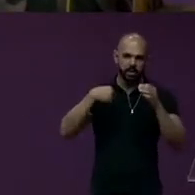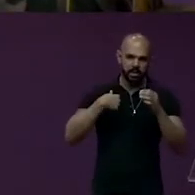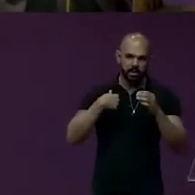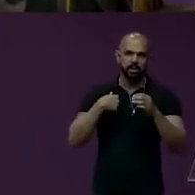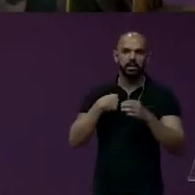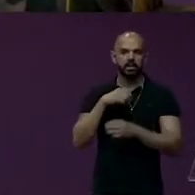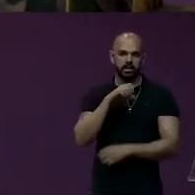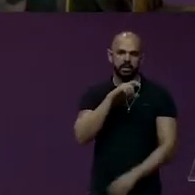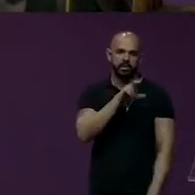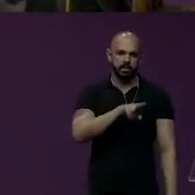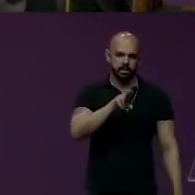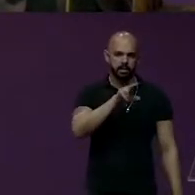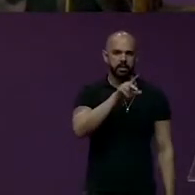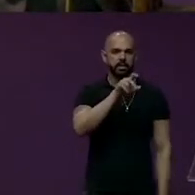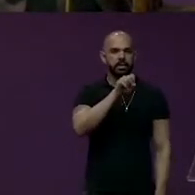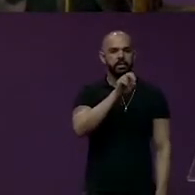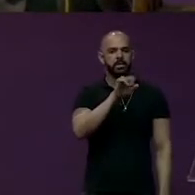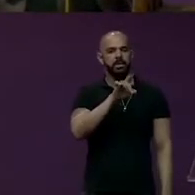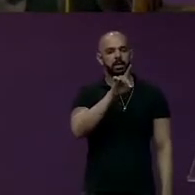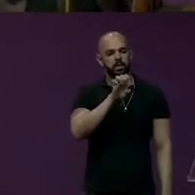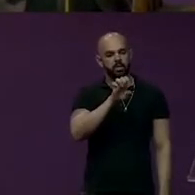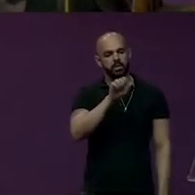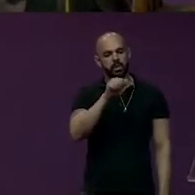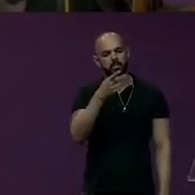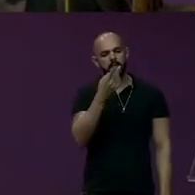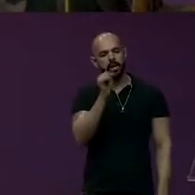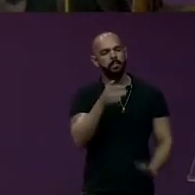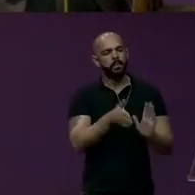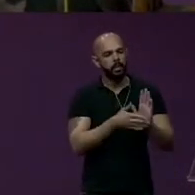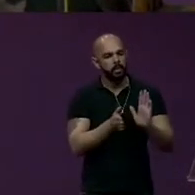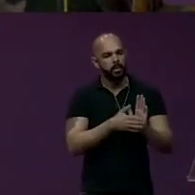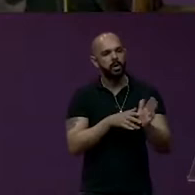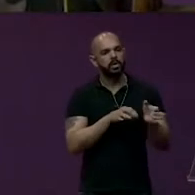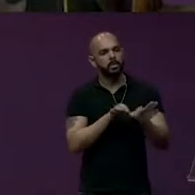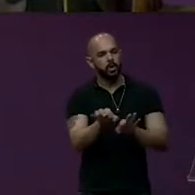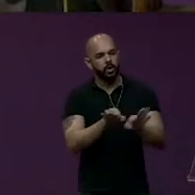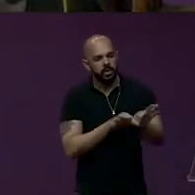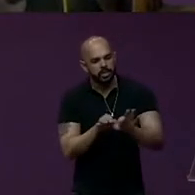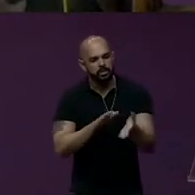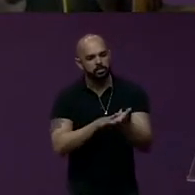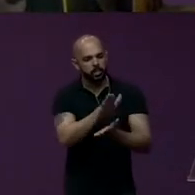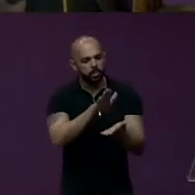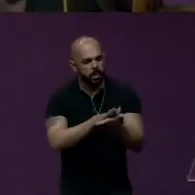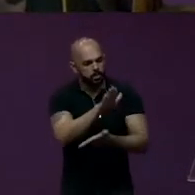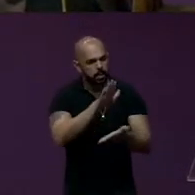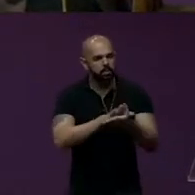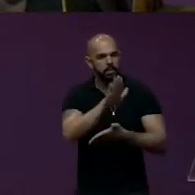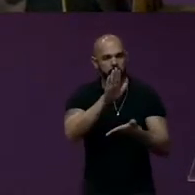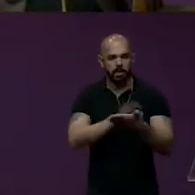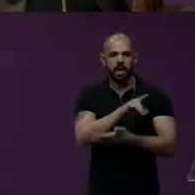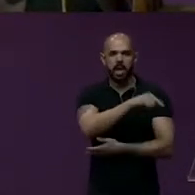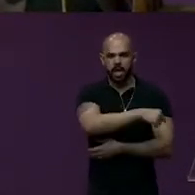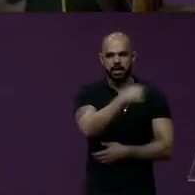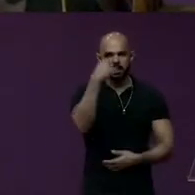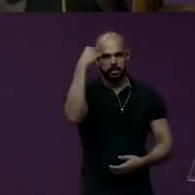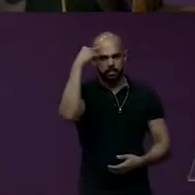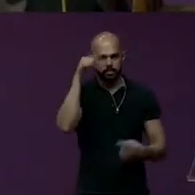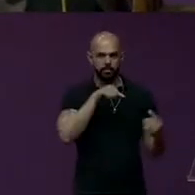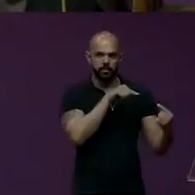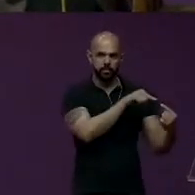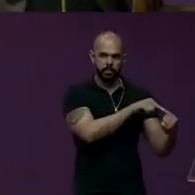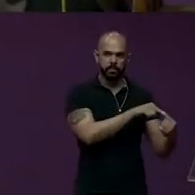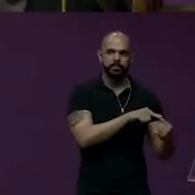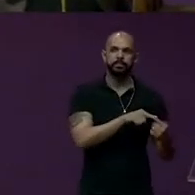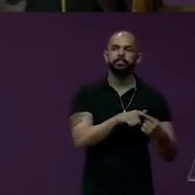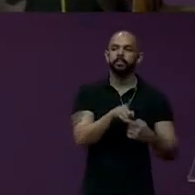a Saúde Amanhã como proposta, como projeto, para ter subsídios, várias publicações saíram com essa projeção.